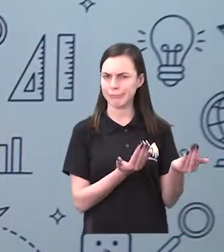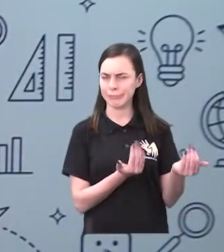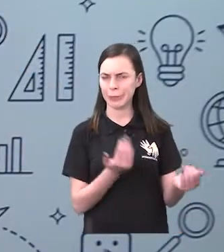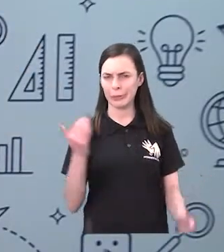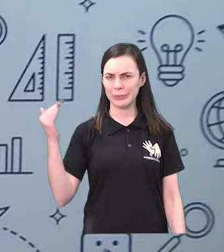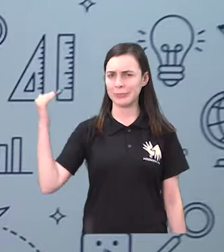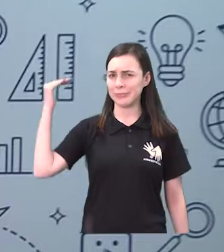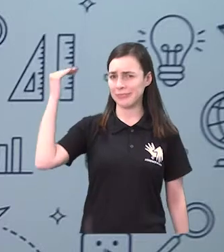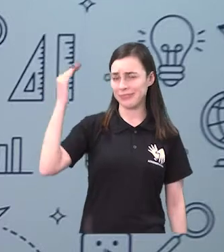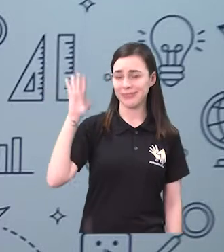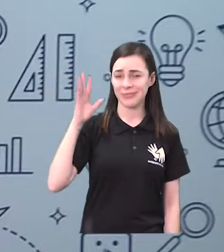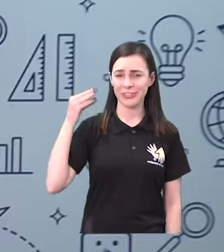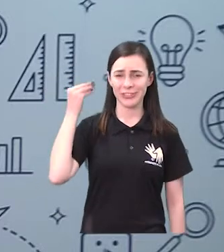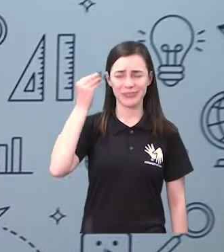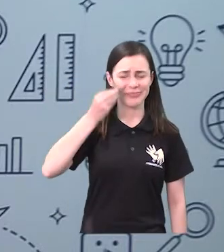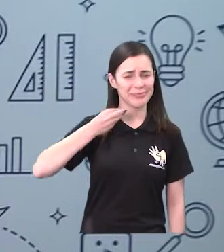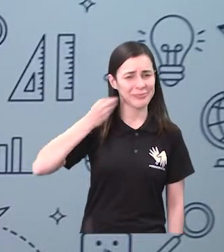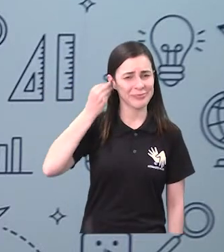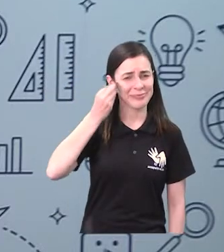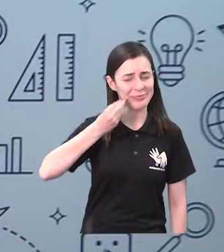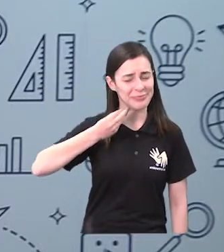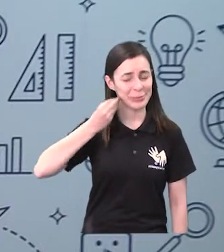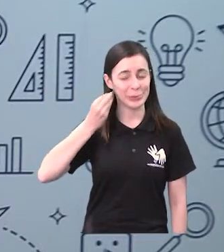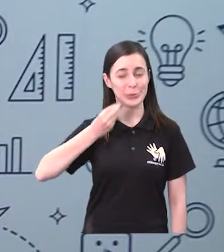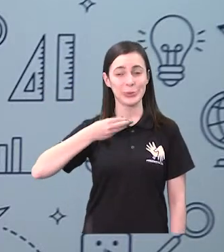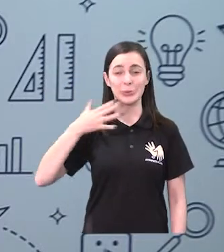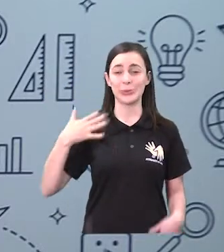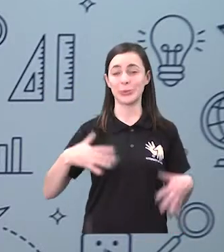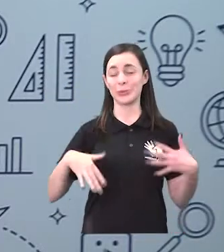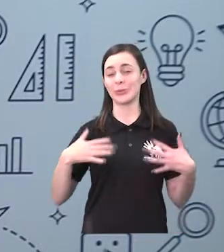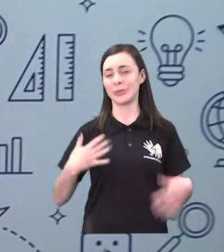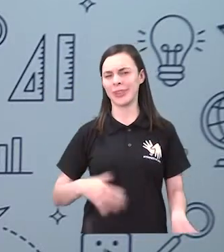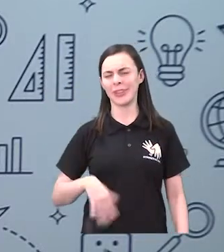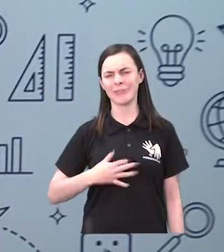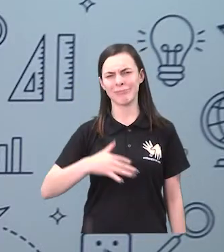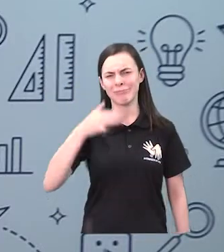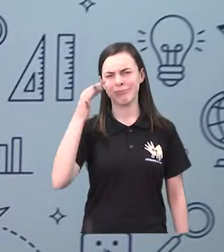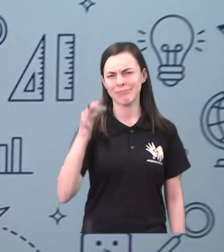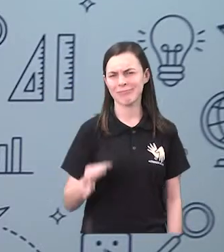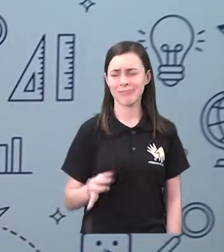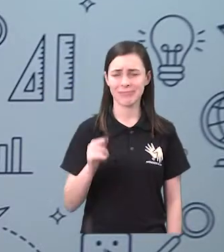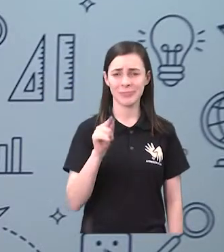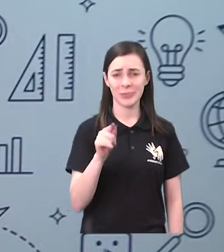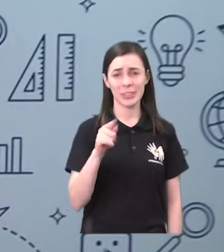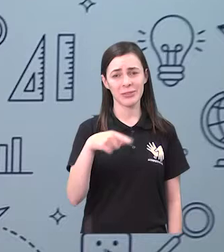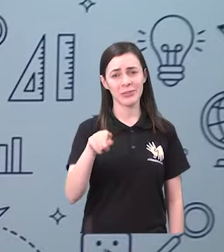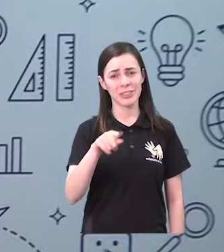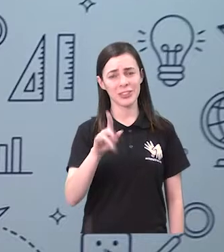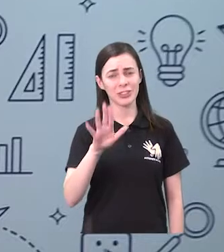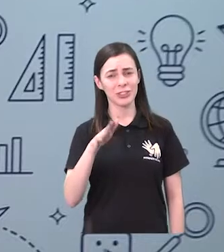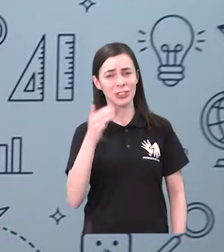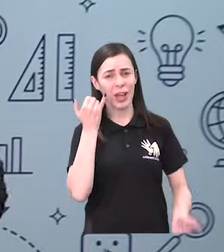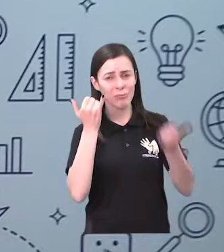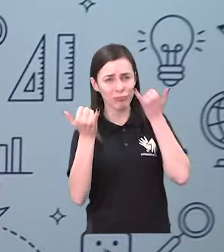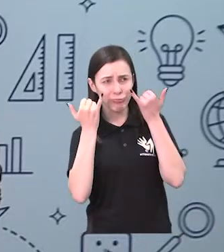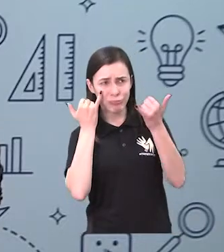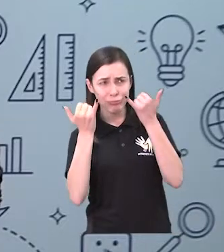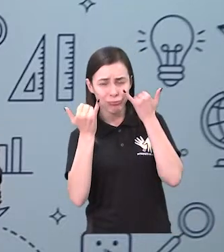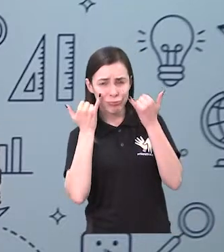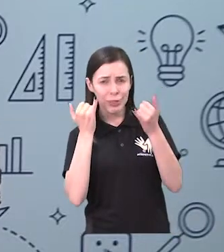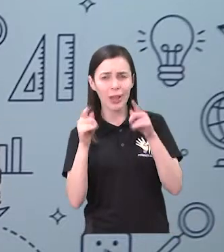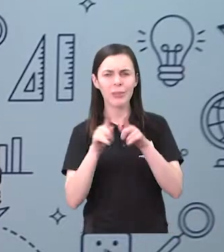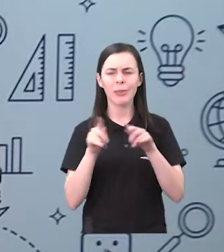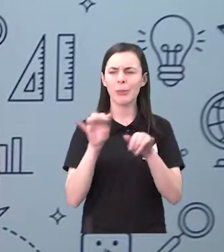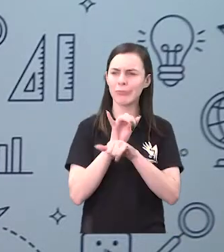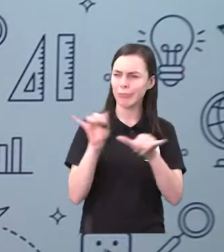jovem adulto que já viveu muitas experiências tenho certeza já ouviu muitas histórias e também contou